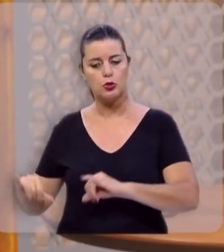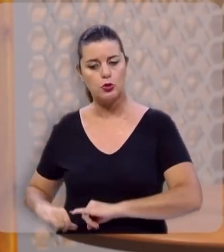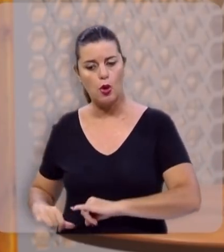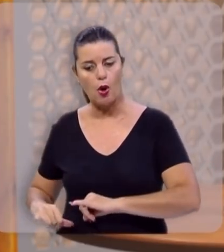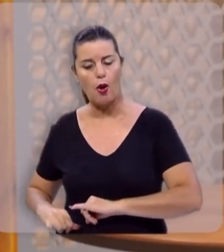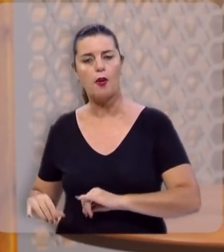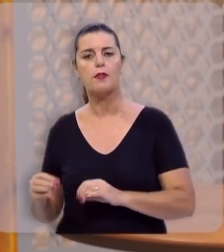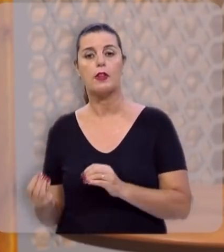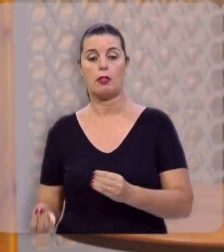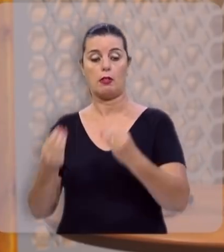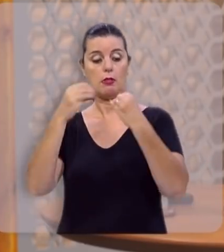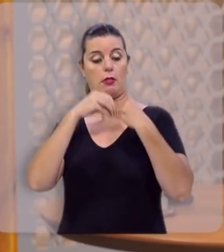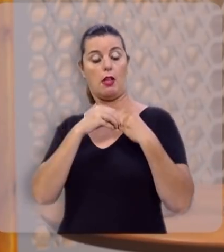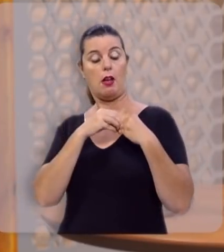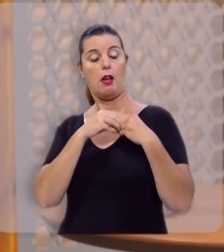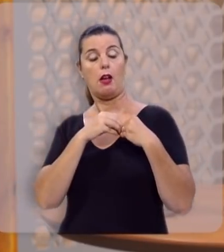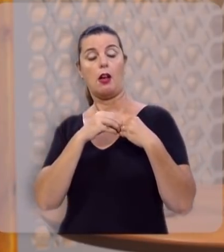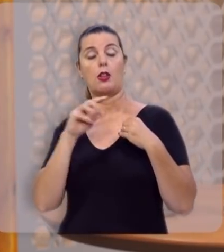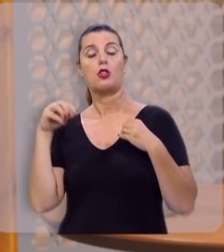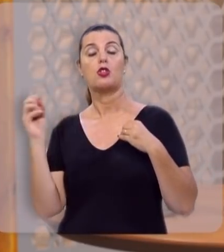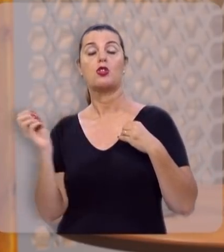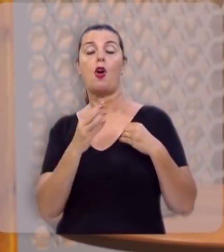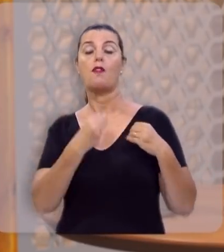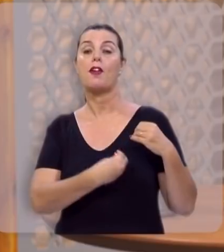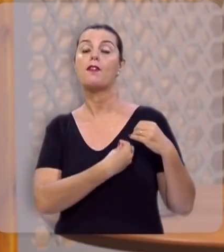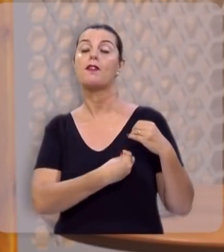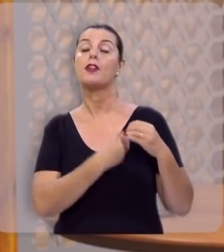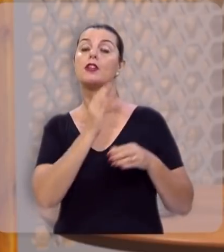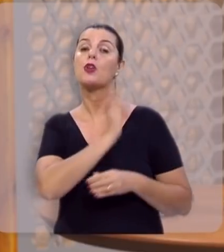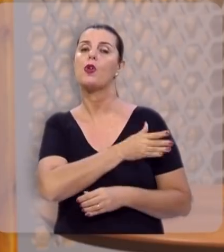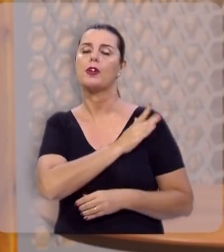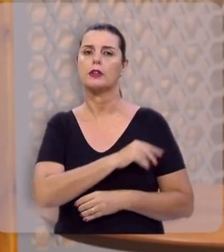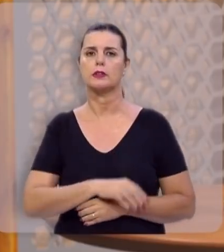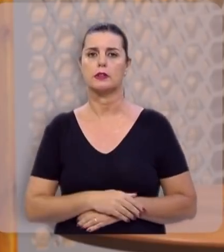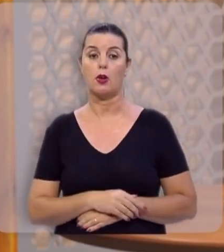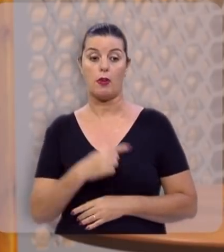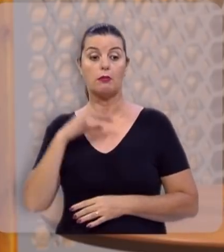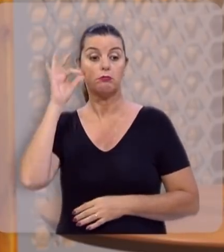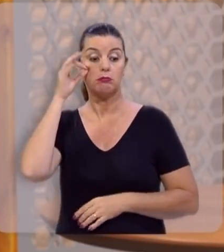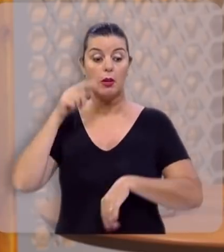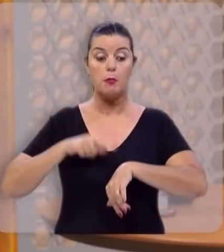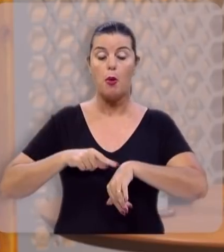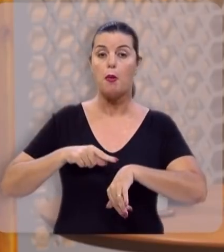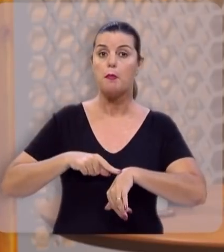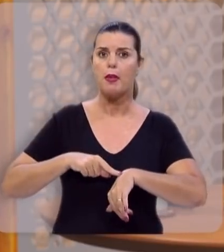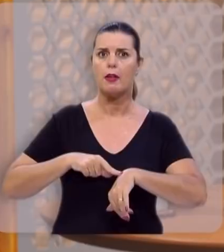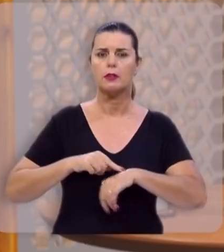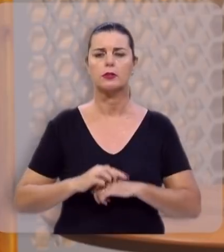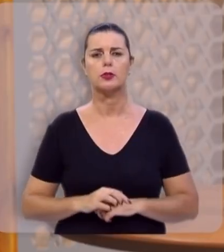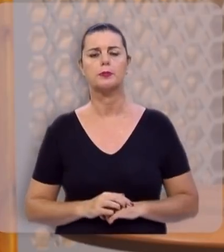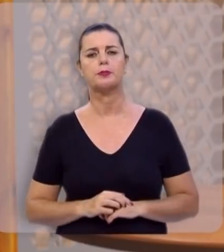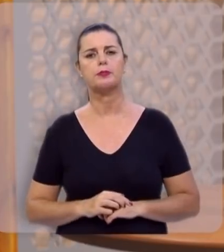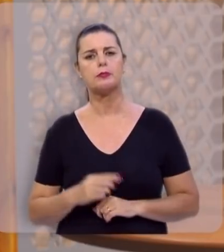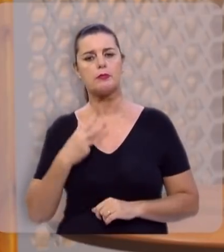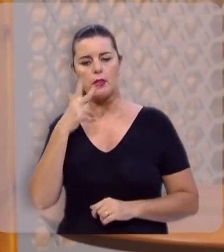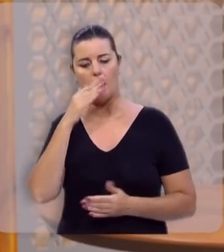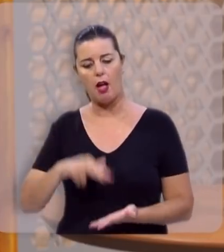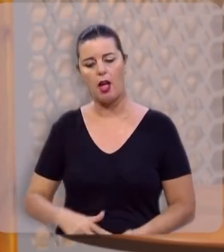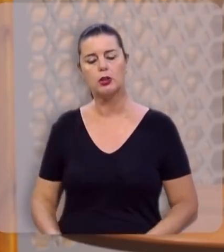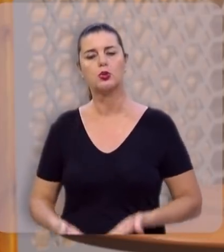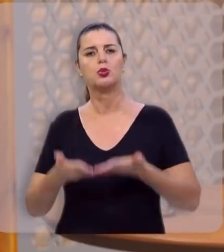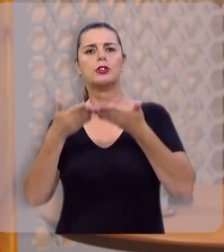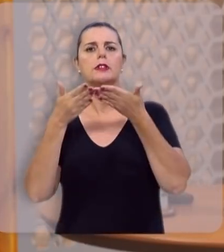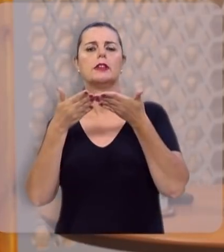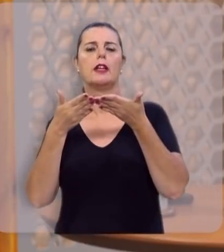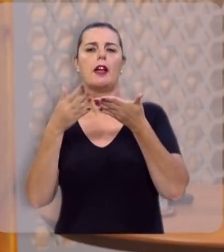em que ele planta a nova vida no nosso coração. E nesse exato momento em que ele faz isso, quando ouvimos o Evangelho, então ele nos ressuscita